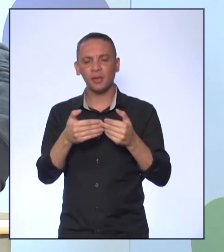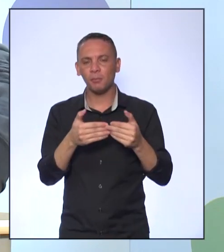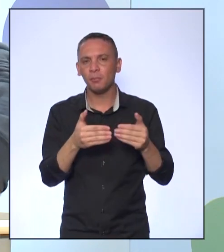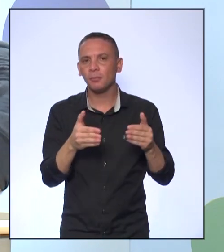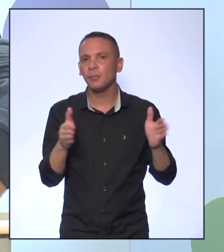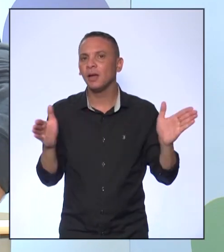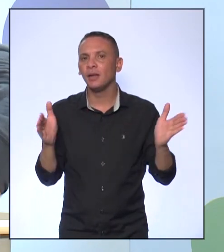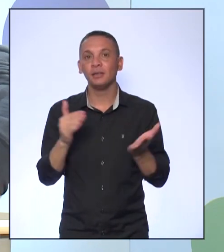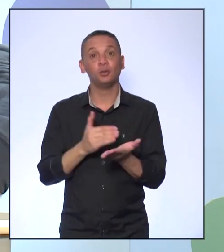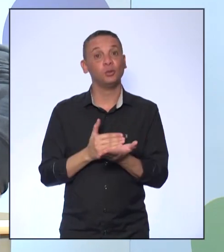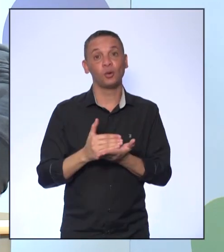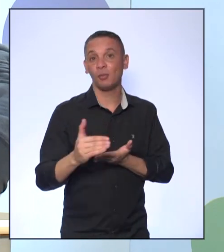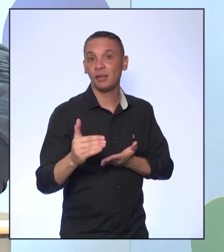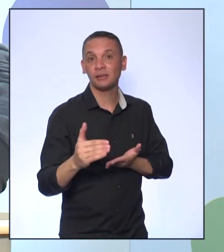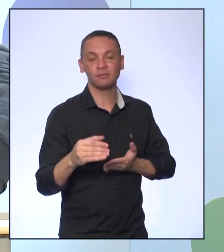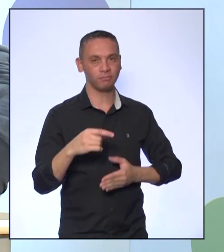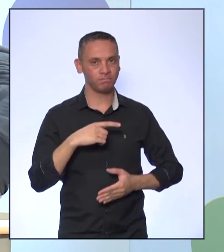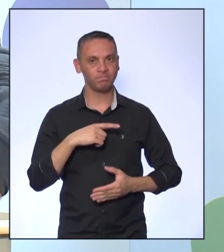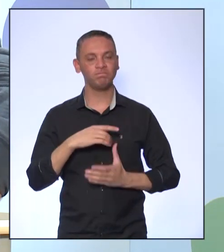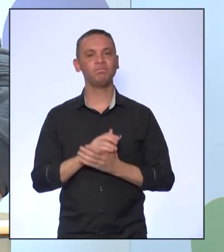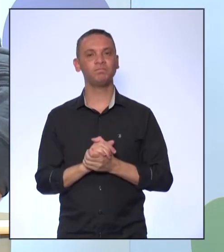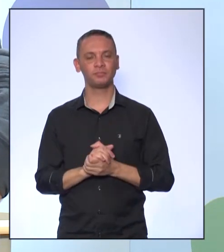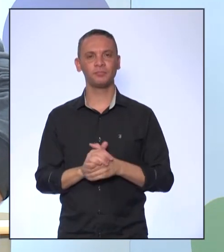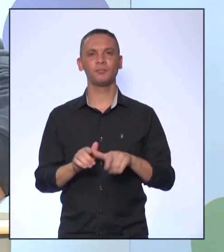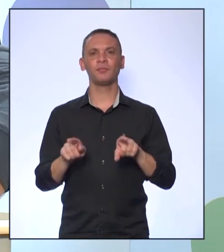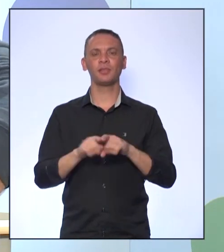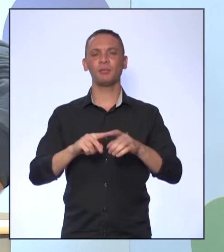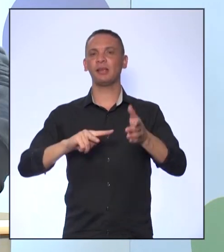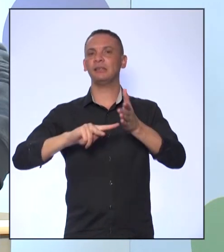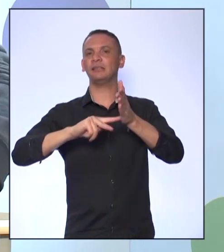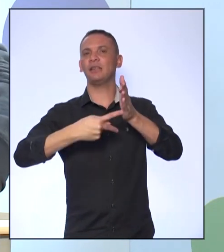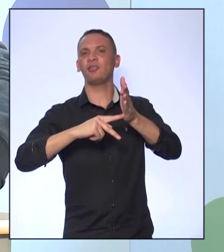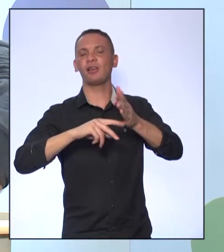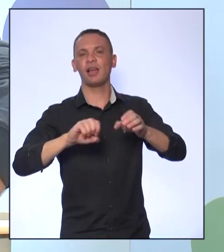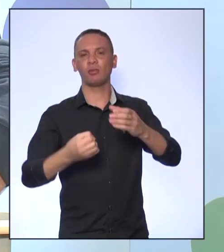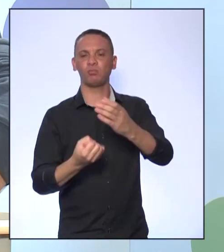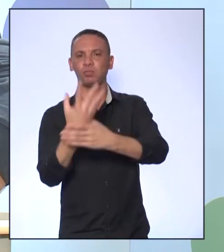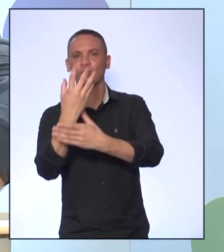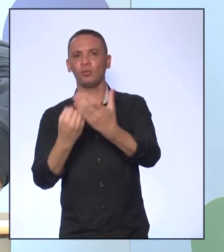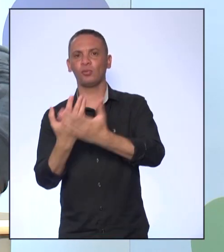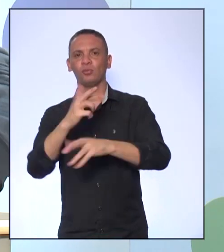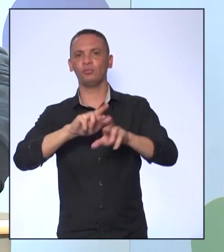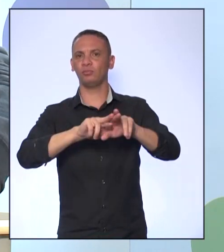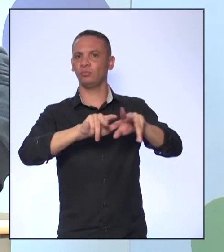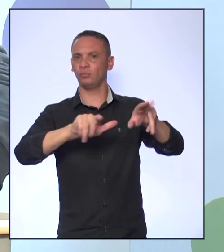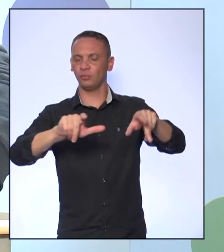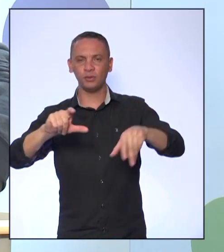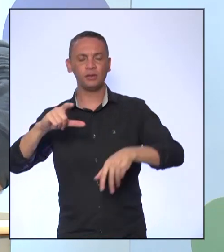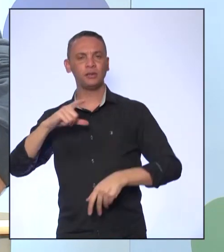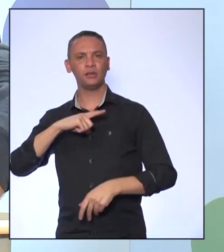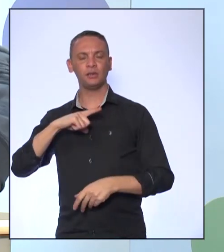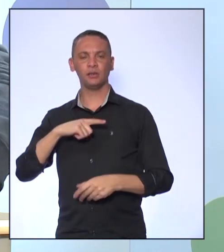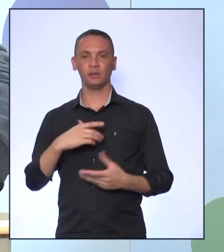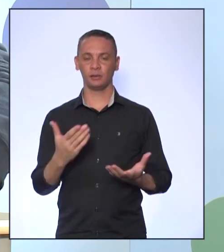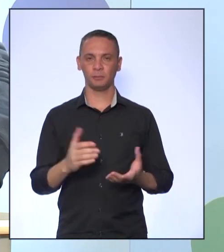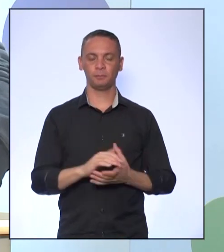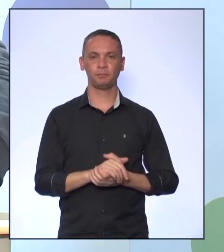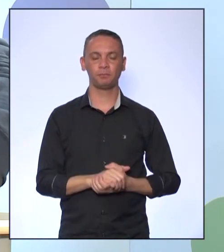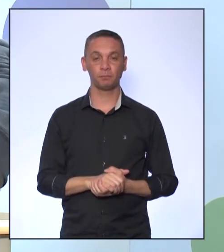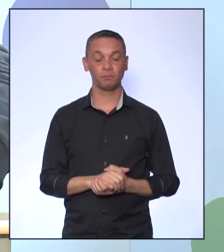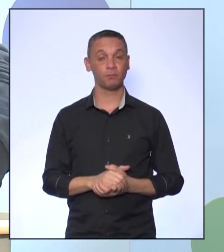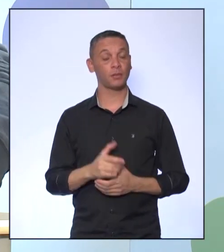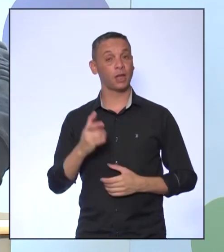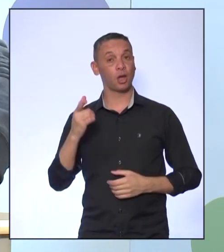implantada na União Soviética. A introdução de sindicatos, né, para reivindicar melhores condições para os operários.